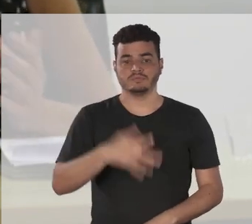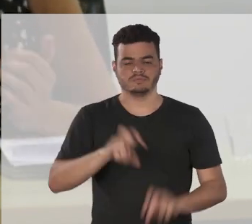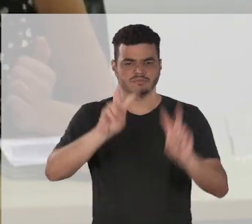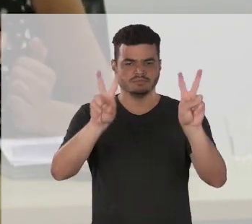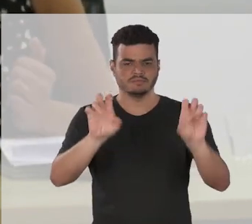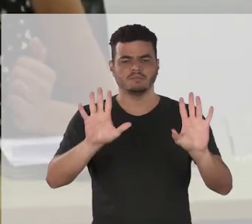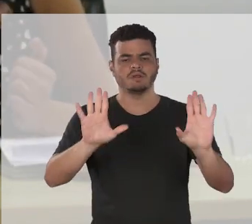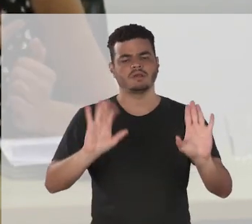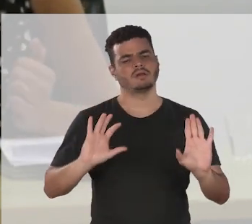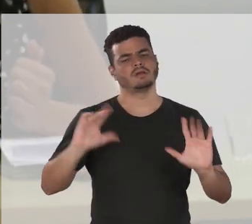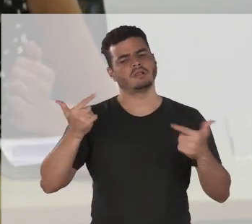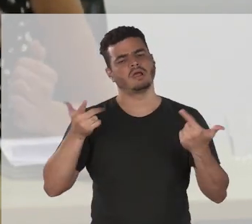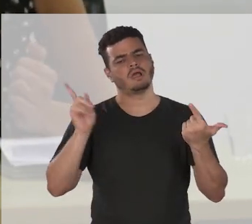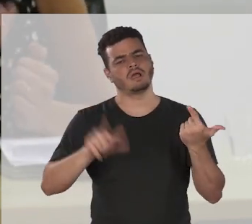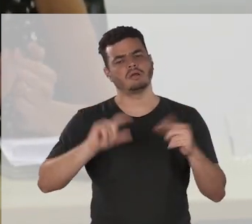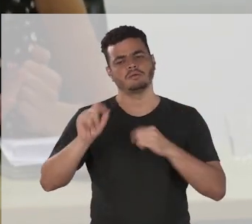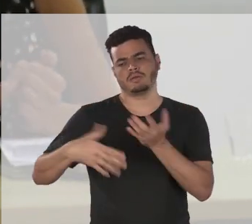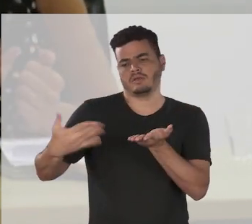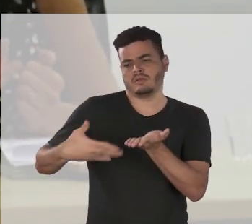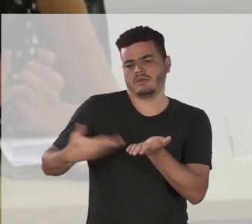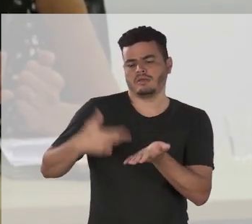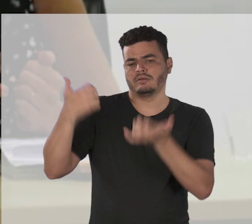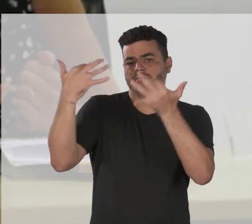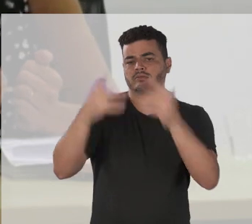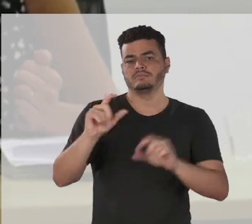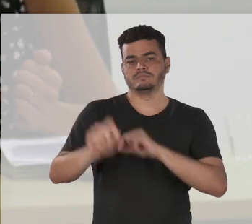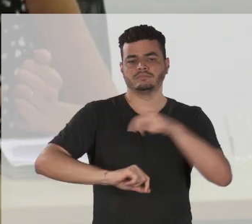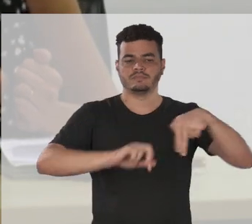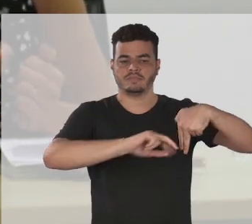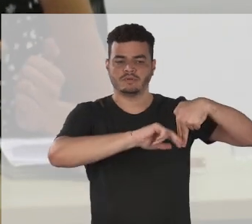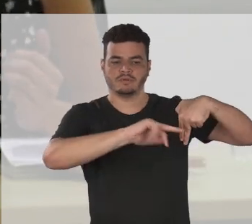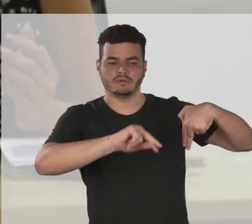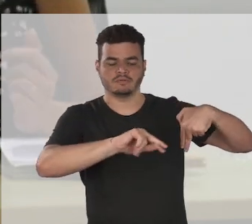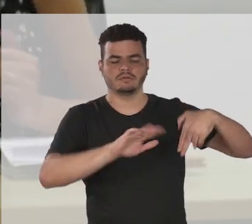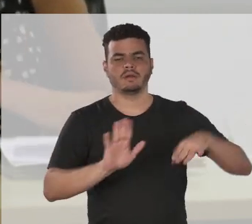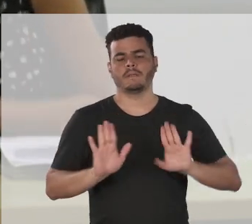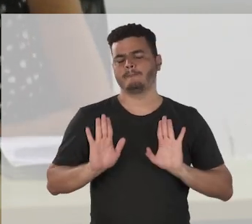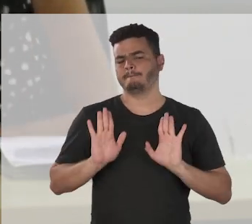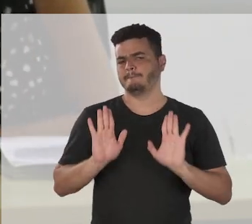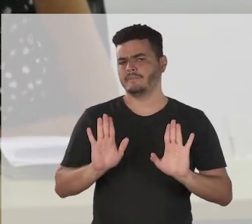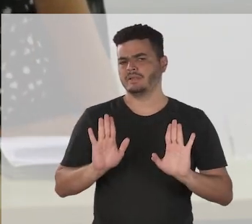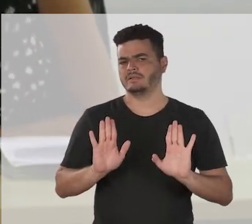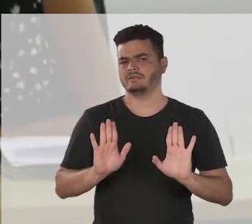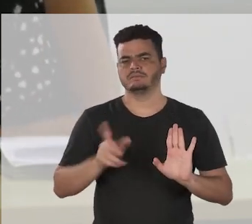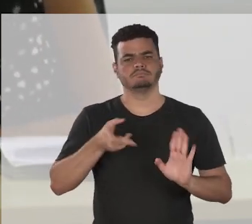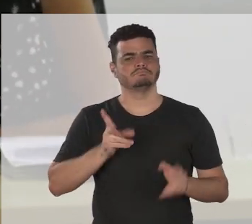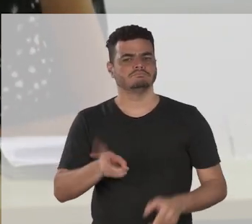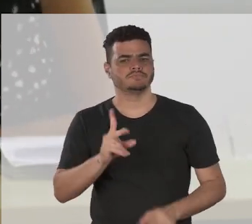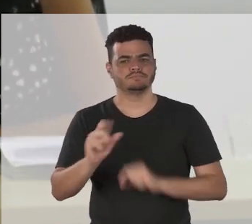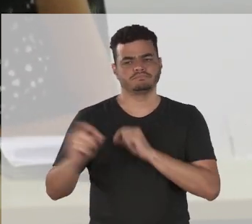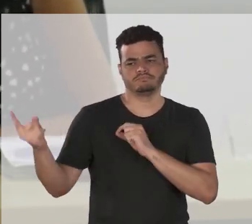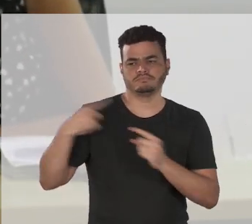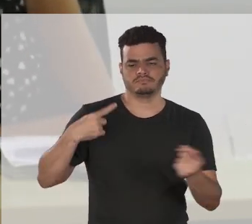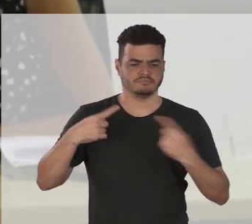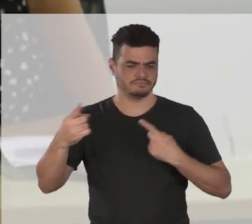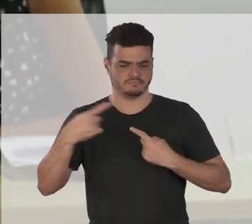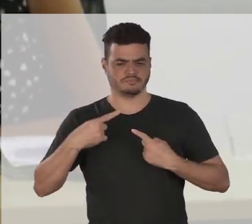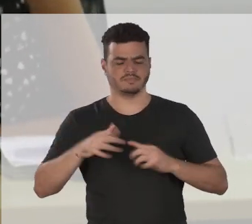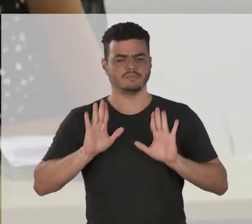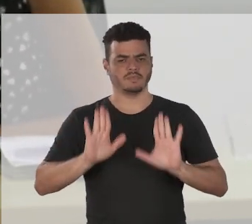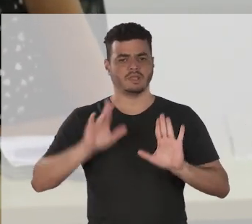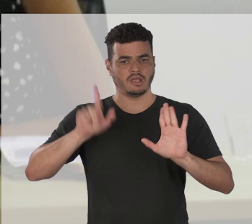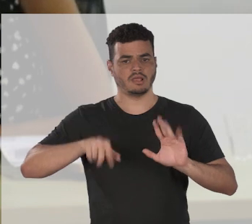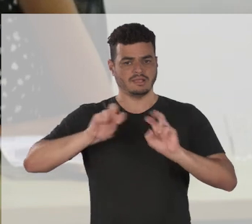tema e, claro, é uma obra que fala sobre a violência de gênero, mas sempre há